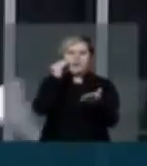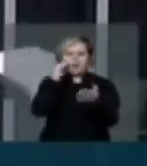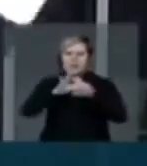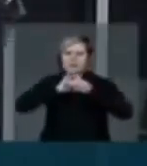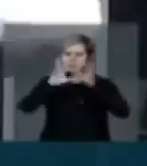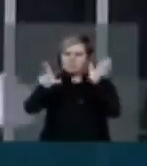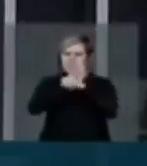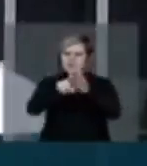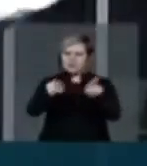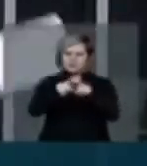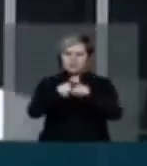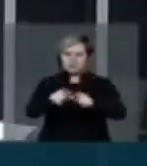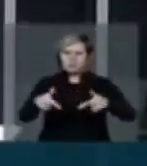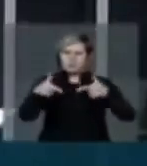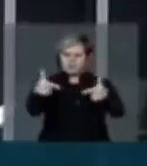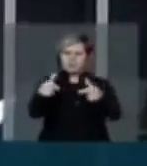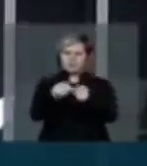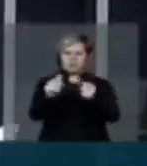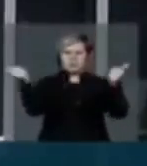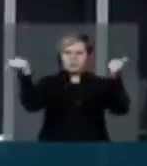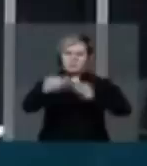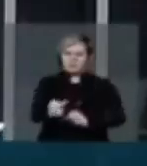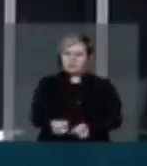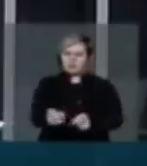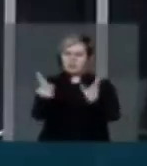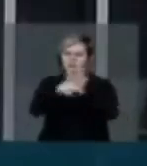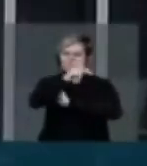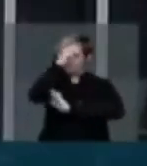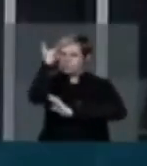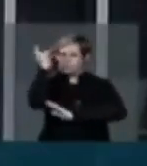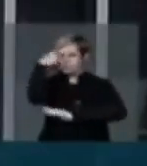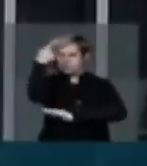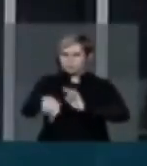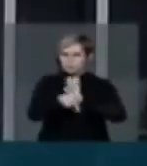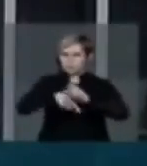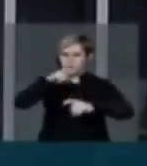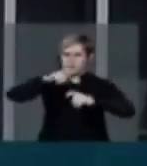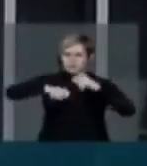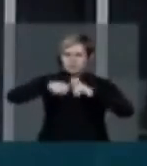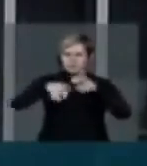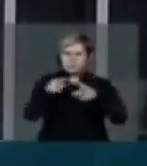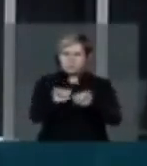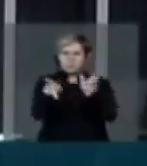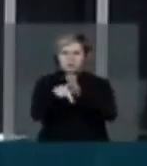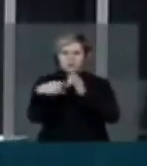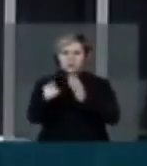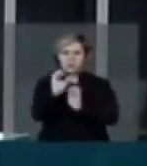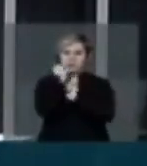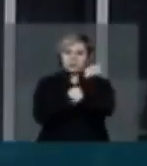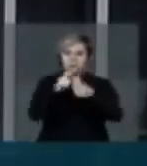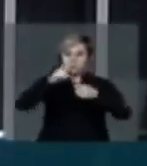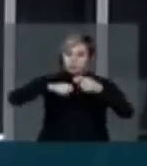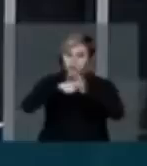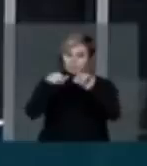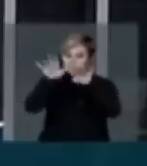também, ou empurrar para frente, ou fazer piorar o tráfico de pessoas humanas na área sexual. Se a indústria do sexo está bancando